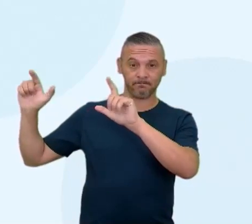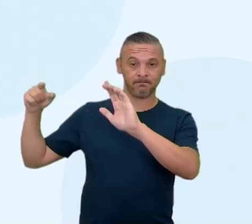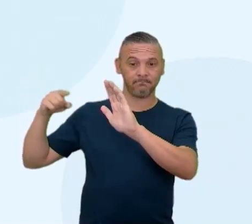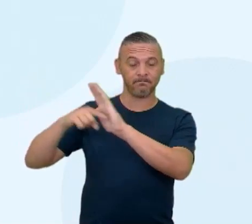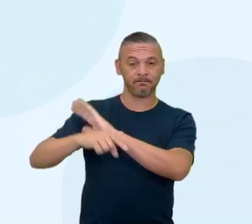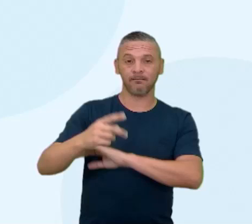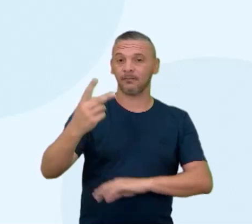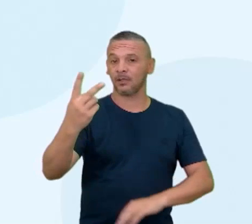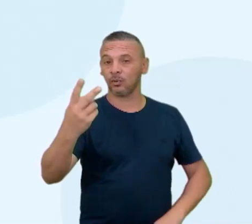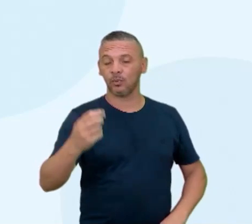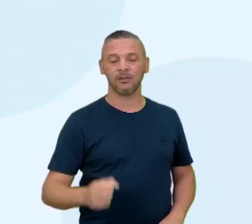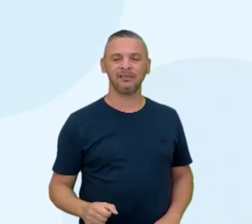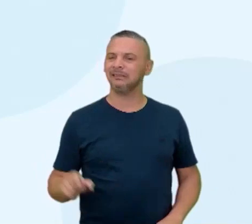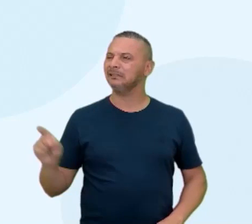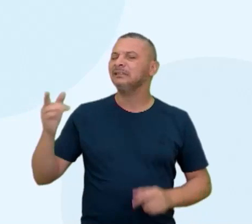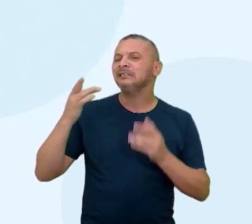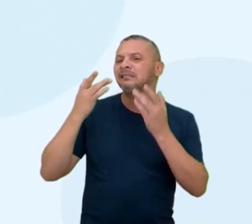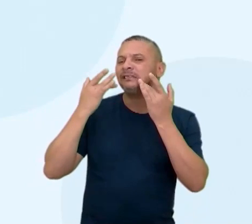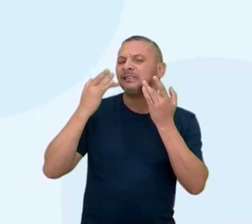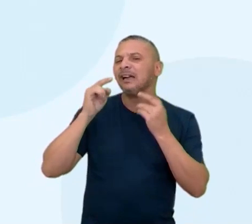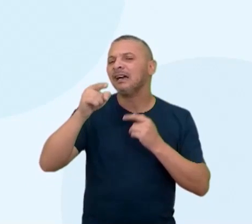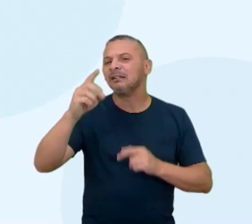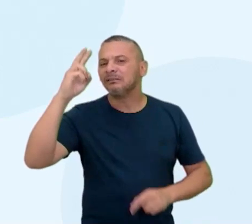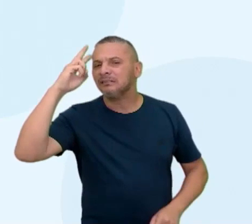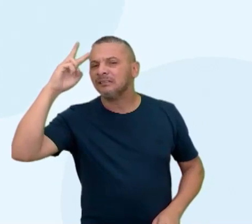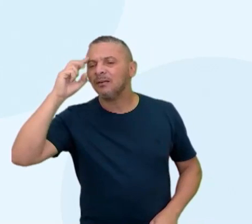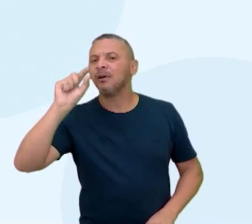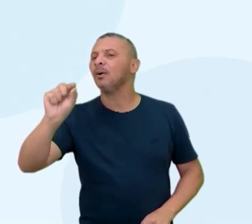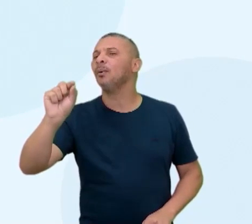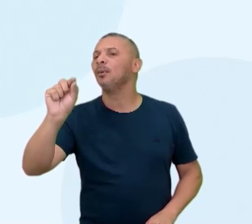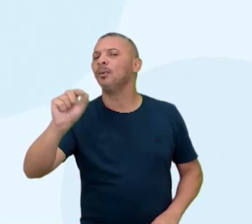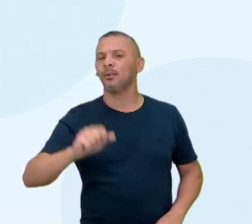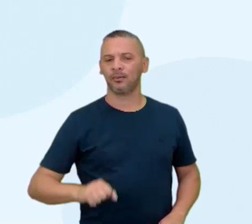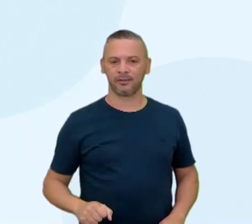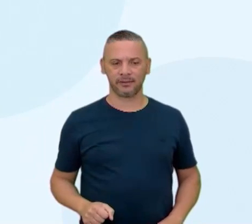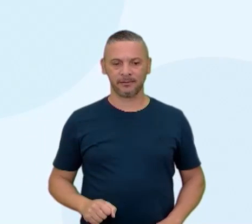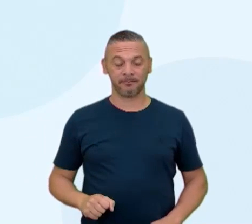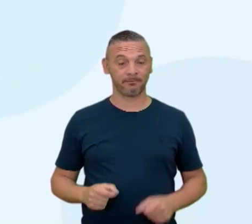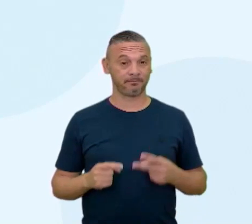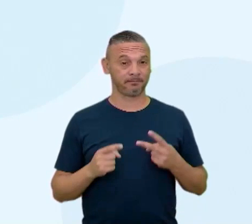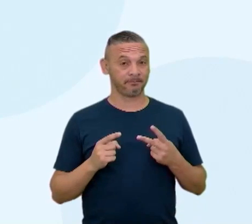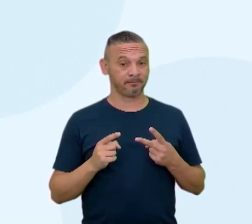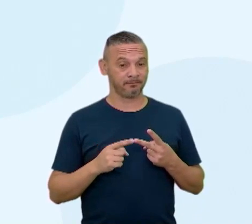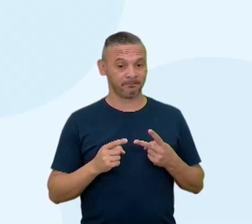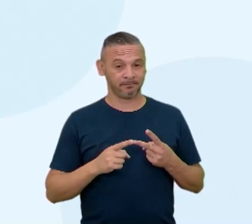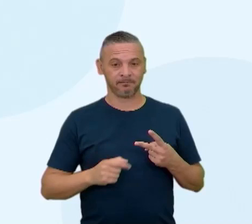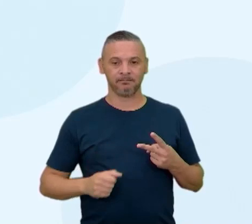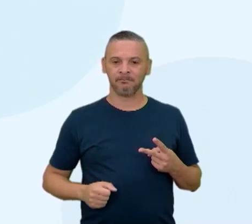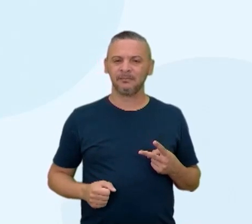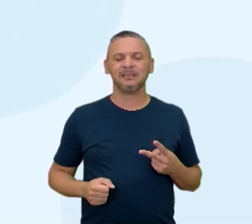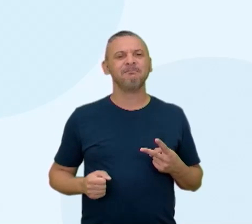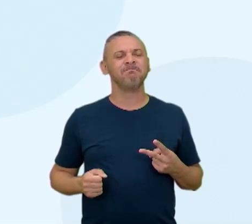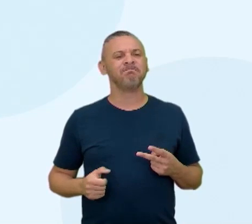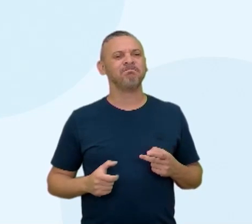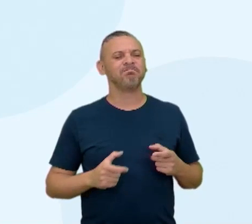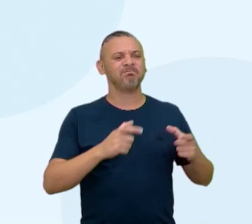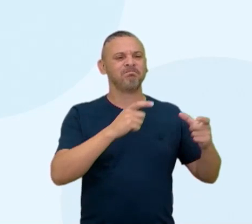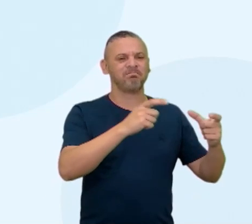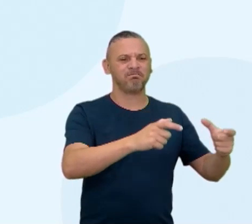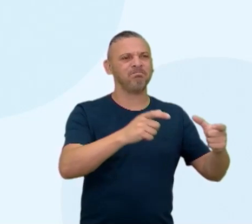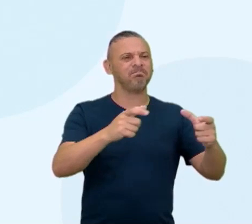você recorda sobre o teatro? Ótimo. Falando sobre a questão do teatro, a segunda questão. Que tipo de locais